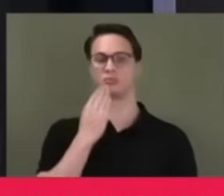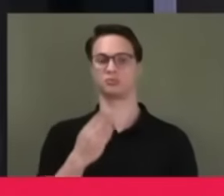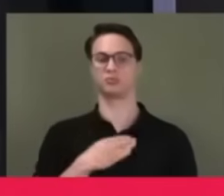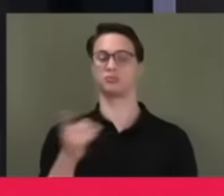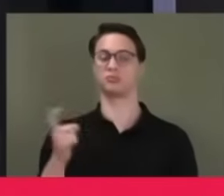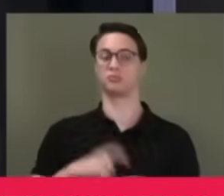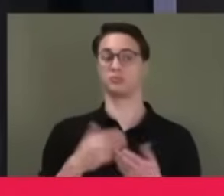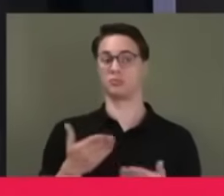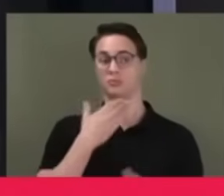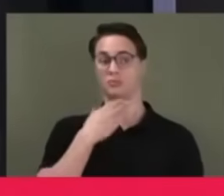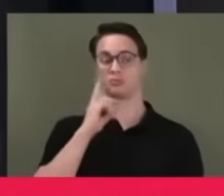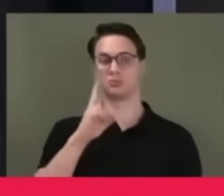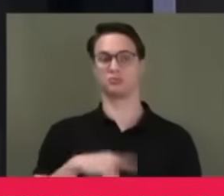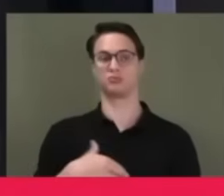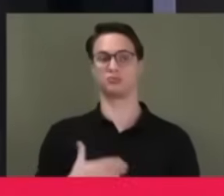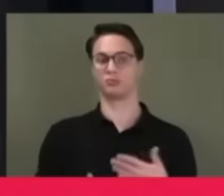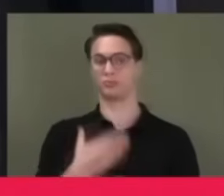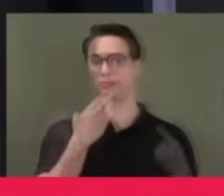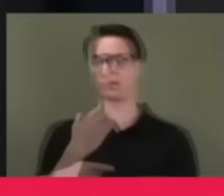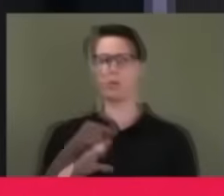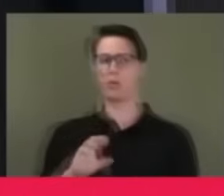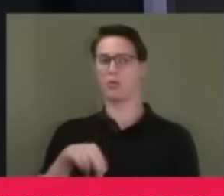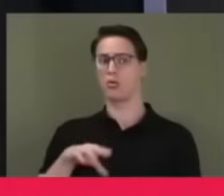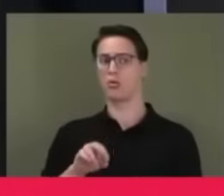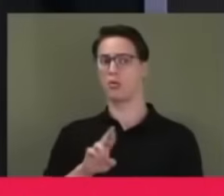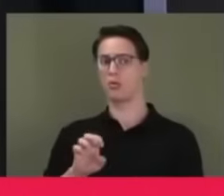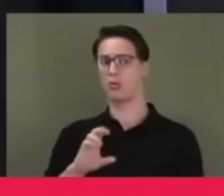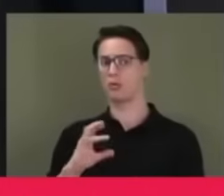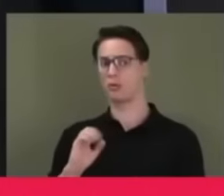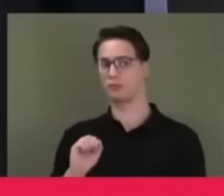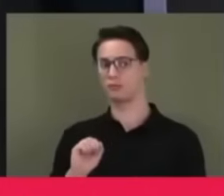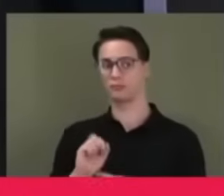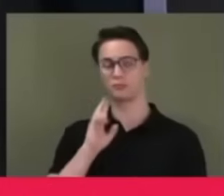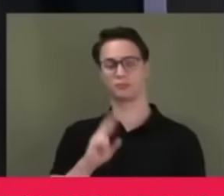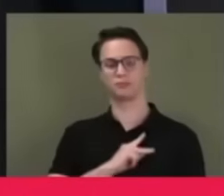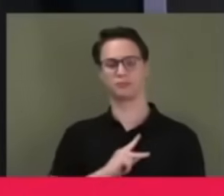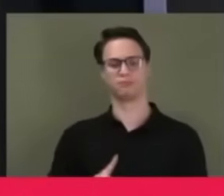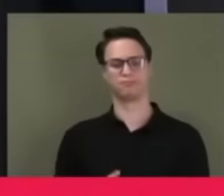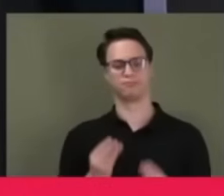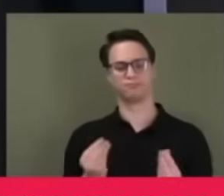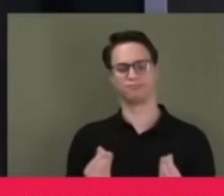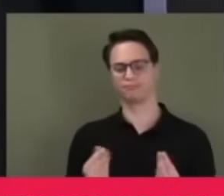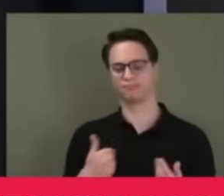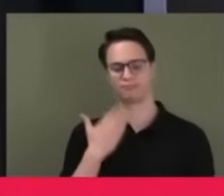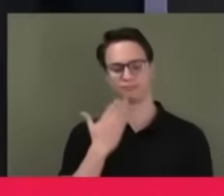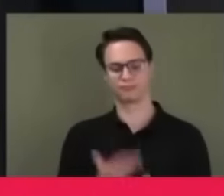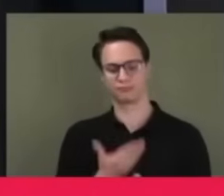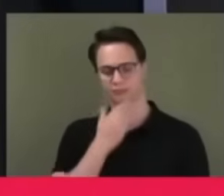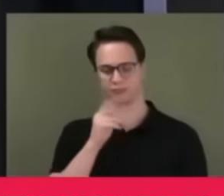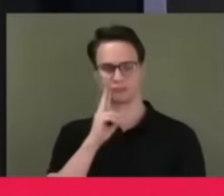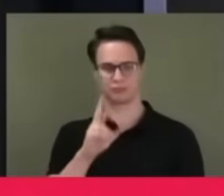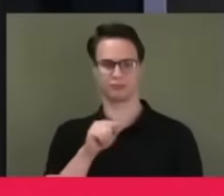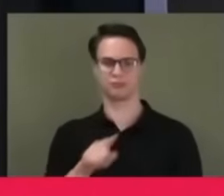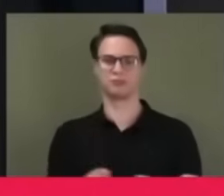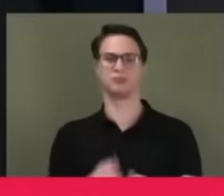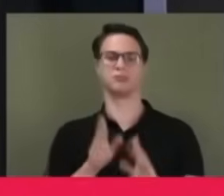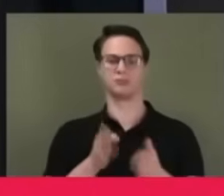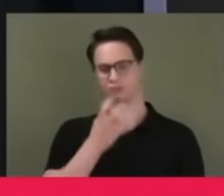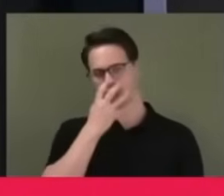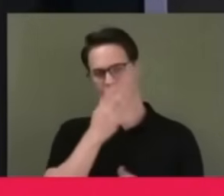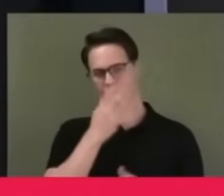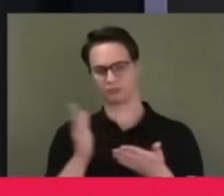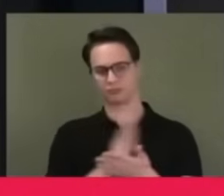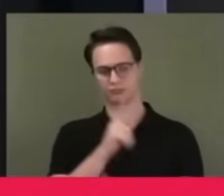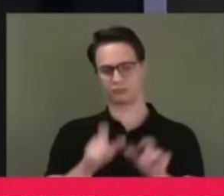demover Vossa Excelência a fazer andar esse pedido aqui no Senado. Senhor presidente, eu não posso acreditar que Vossa Excelência, e eu já ouvi de